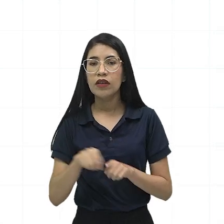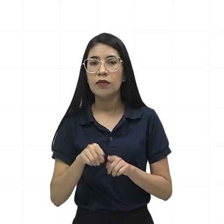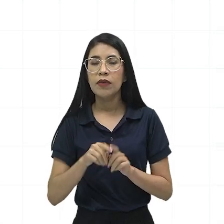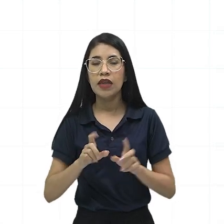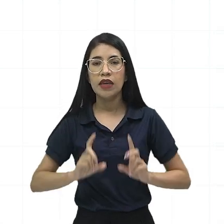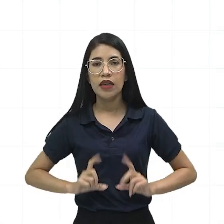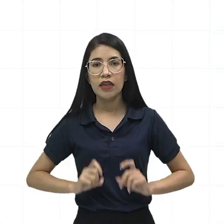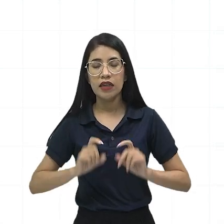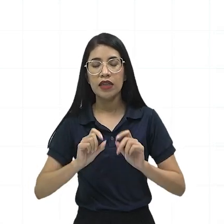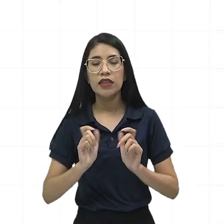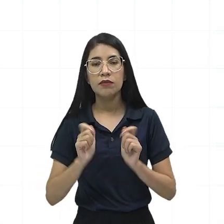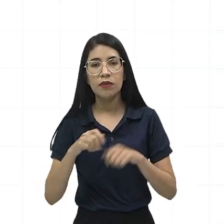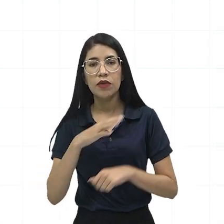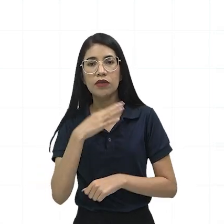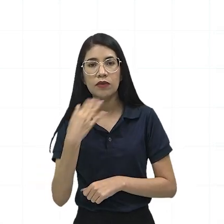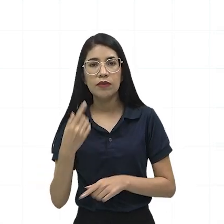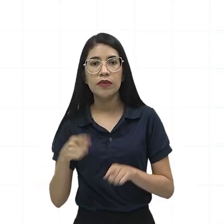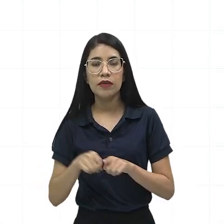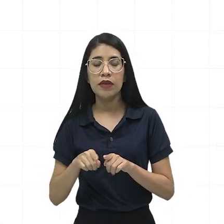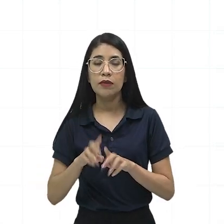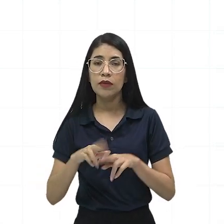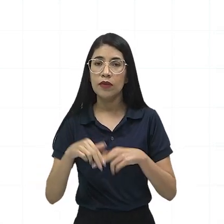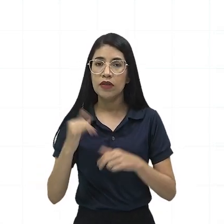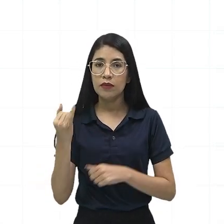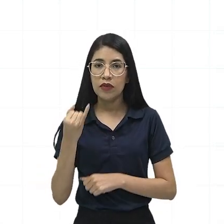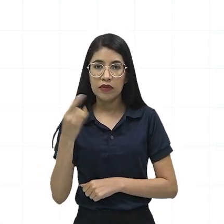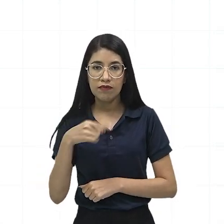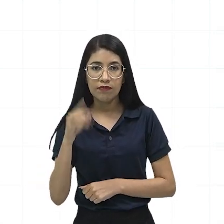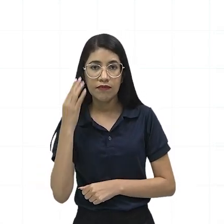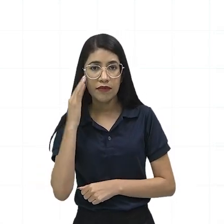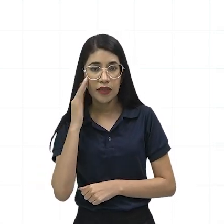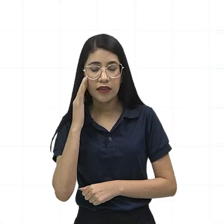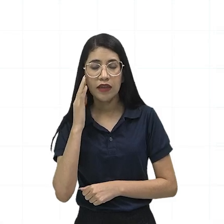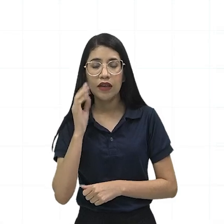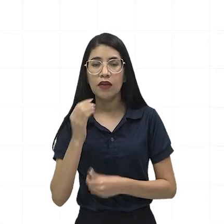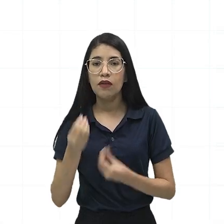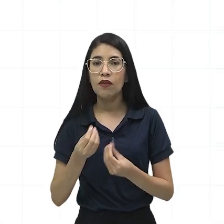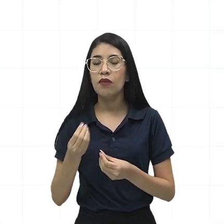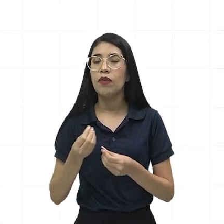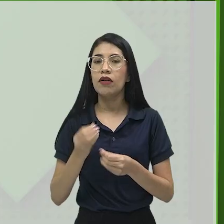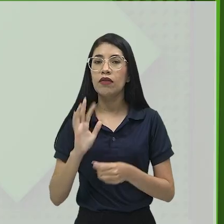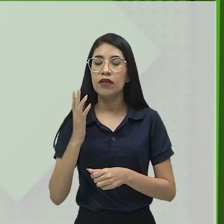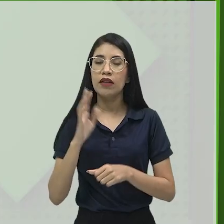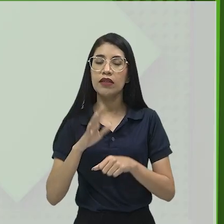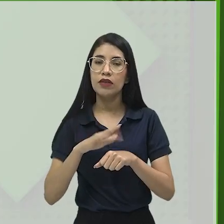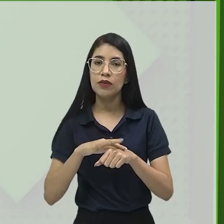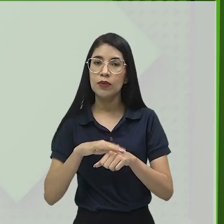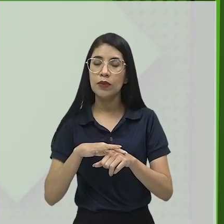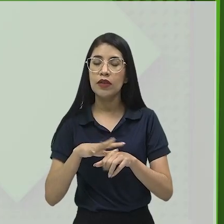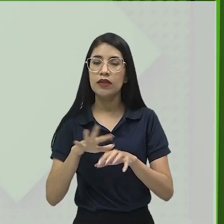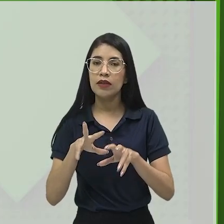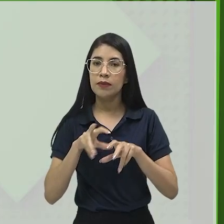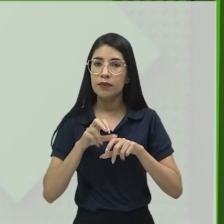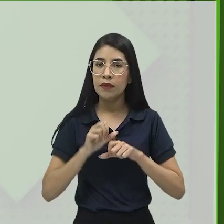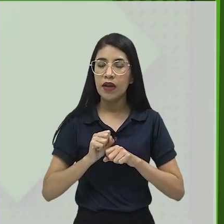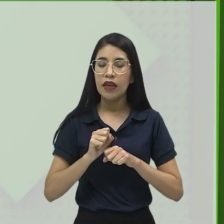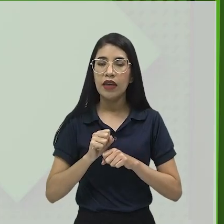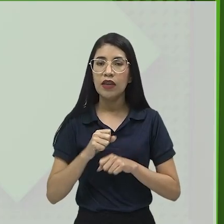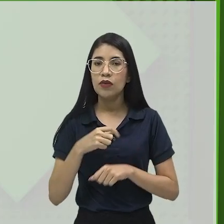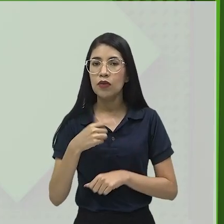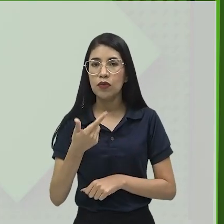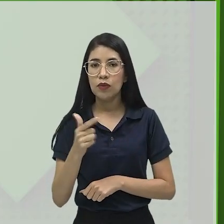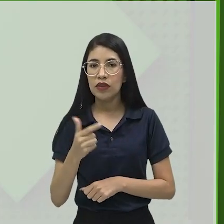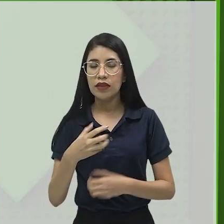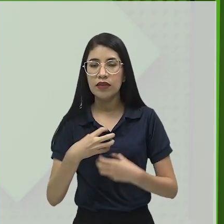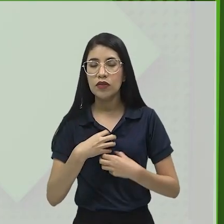morte. Então, isso é importante vocês entenderem, porque essas infecções podem não apresentar sintomas, por isso